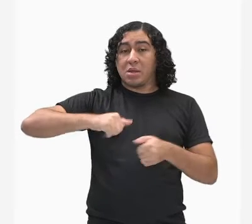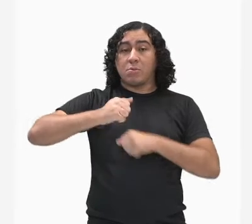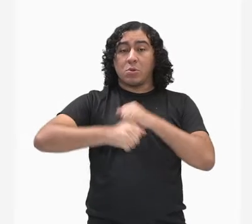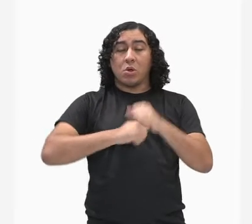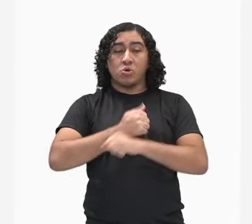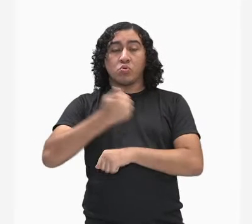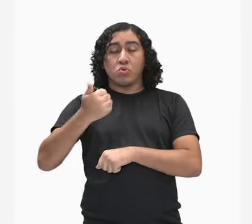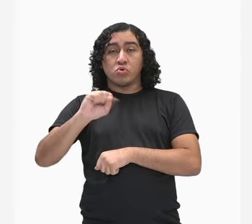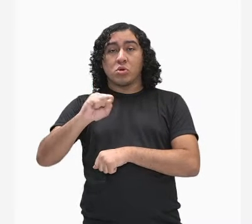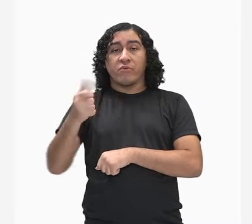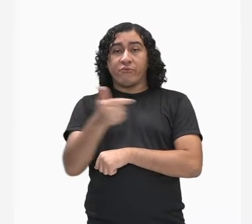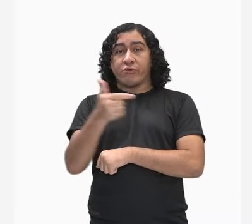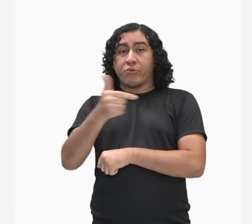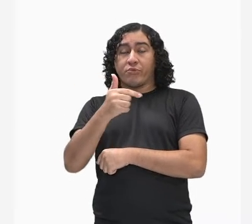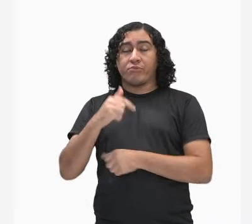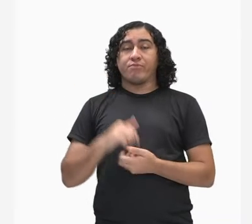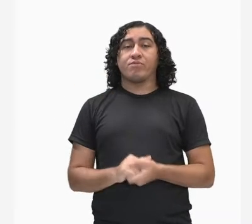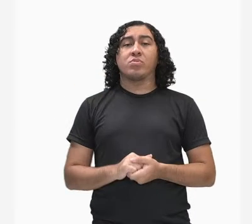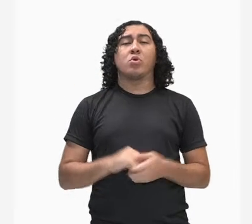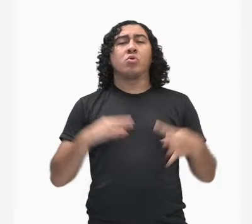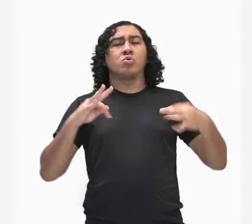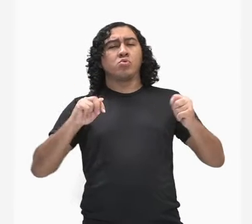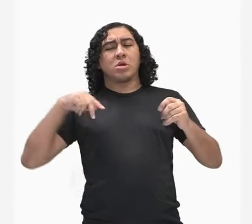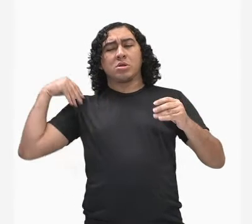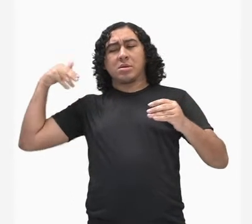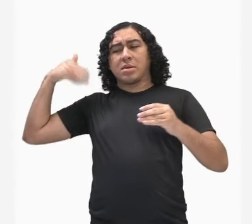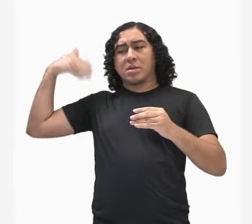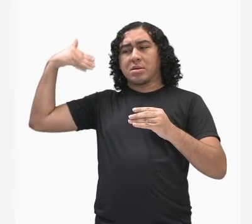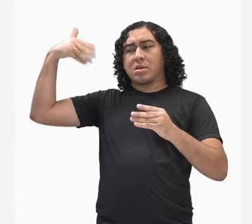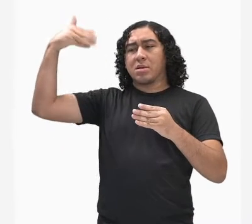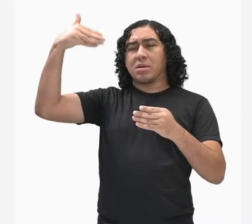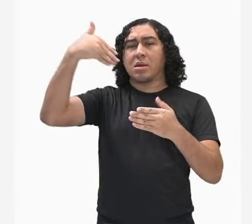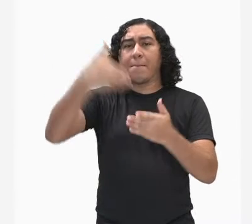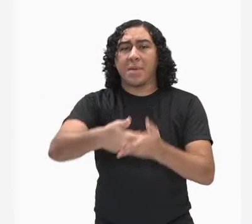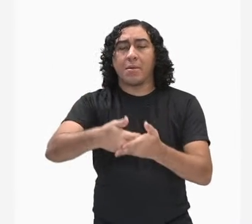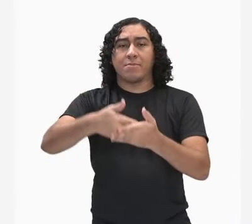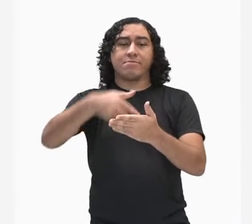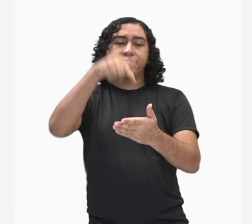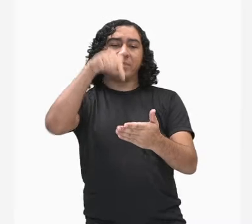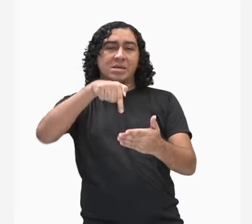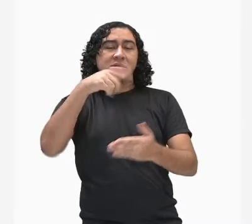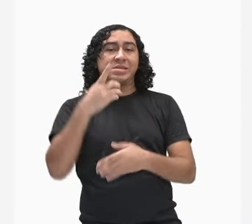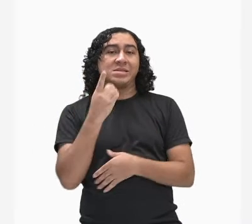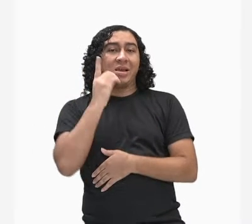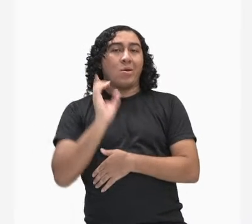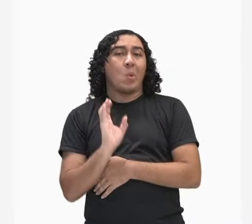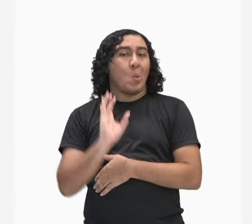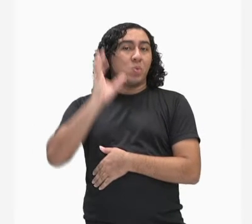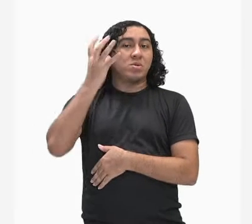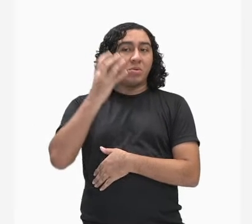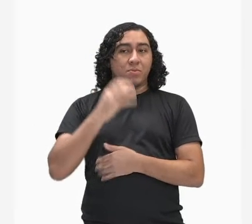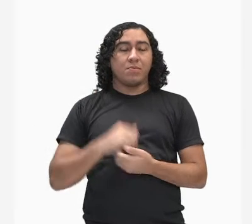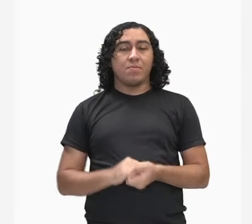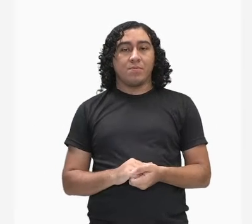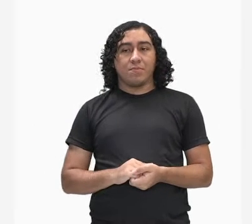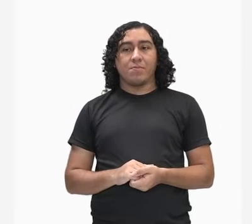1822. É isso? Então, tudo isso levou a esse momento que é o que nós chamamos de